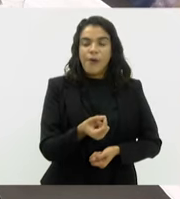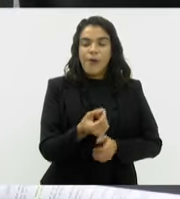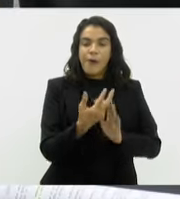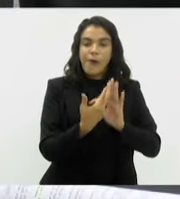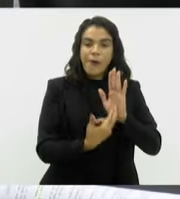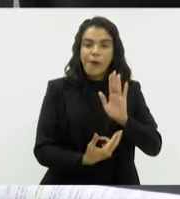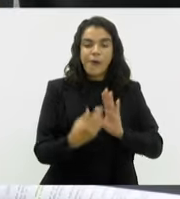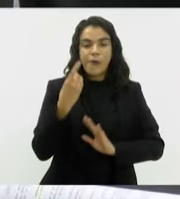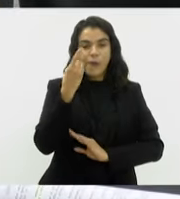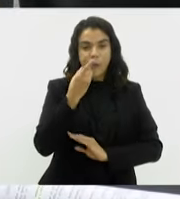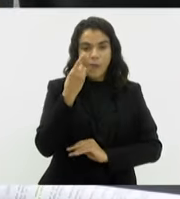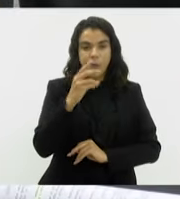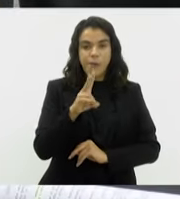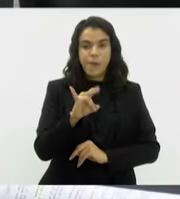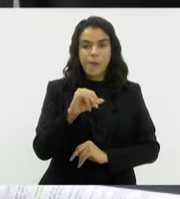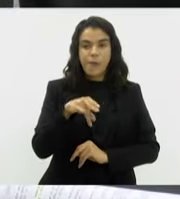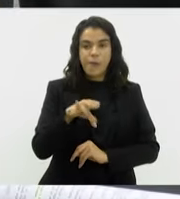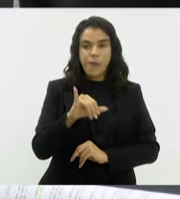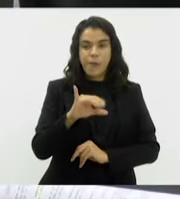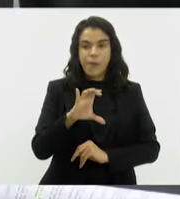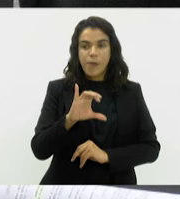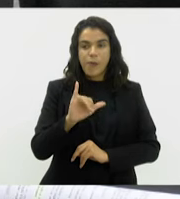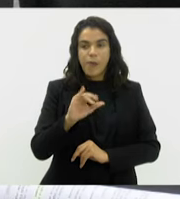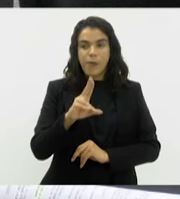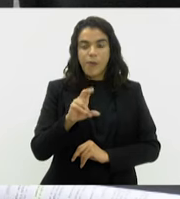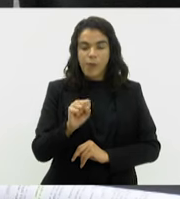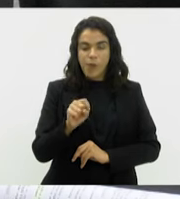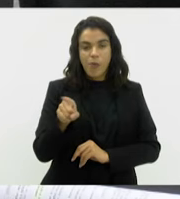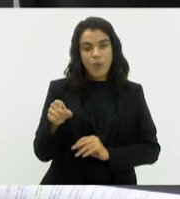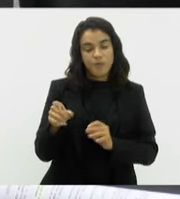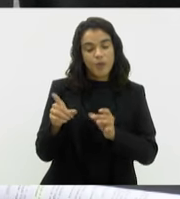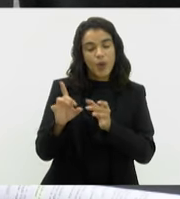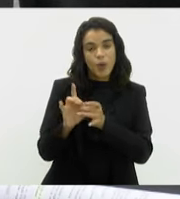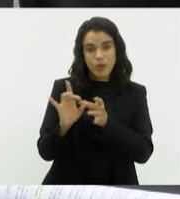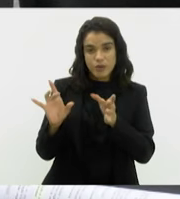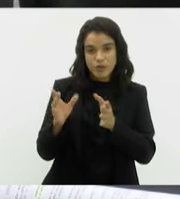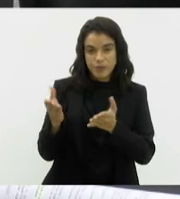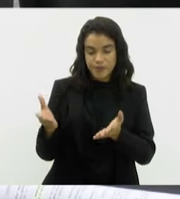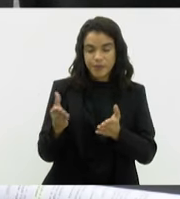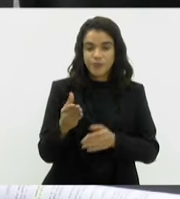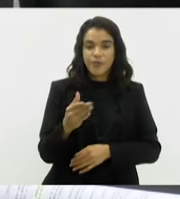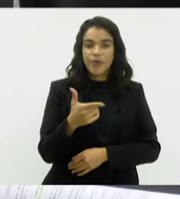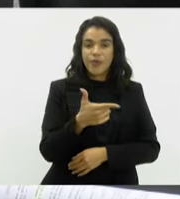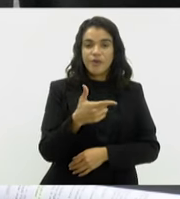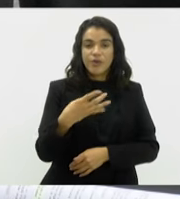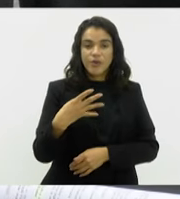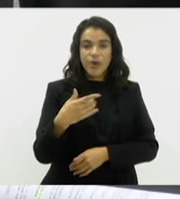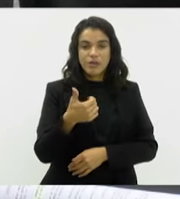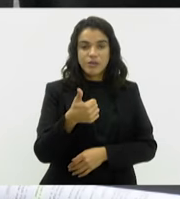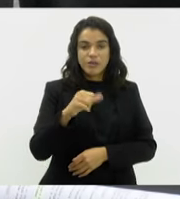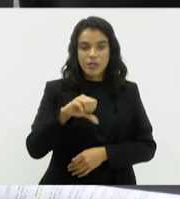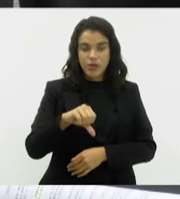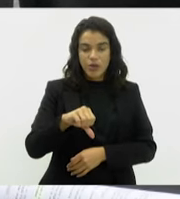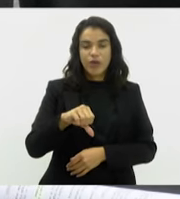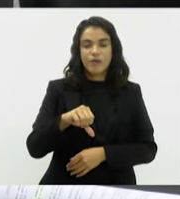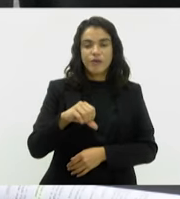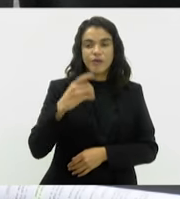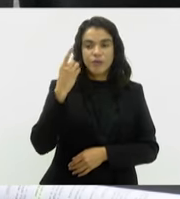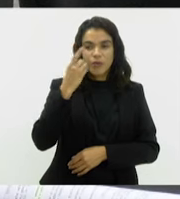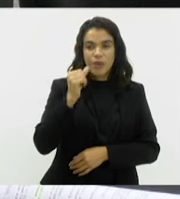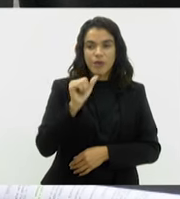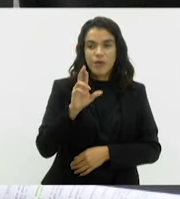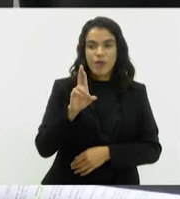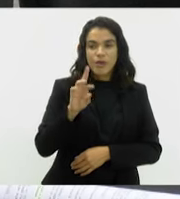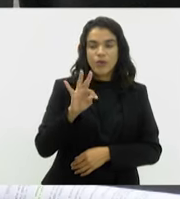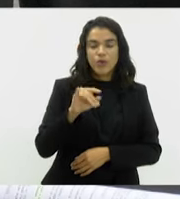Relatoria do deputado Vinícius Cozzolino. Vou cantar o parecer por autorização do próprio relator. Projeto de lei 2419 de 23, de autoria do deputado Arthur Monteiro, que